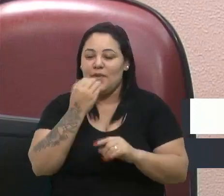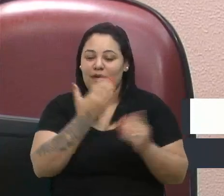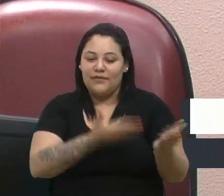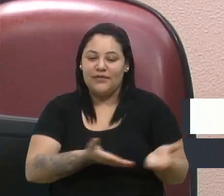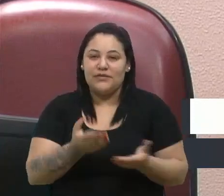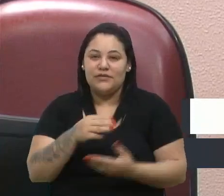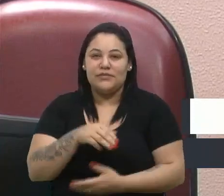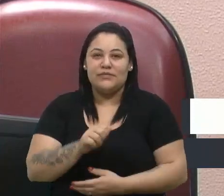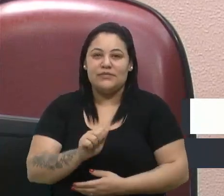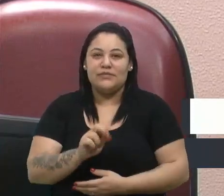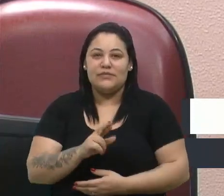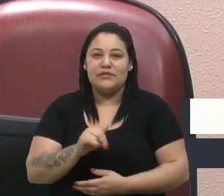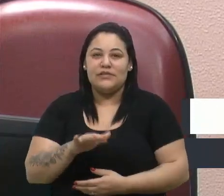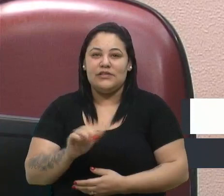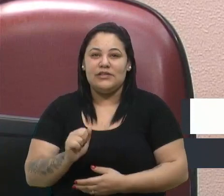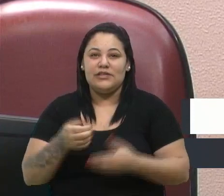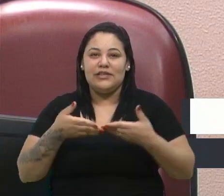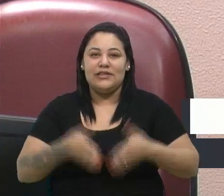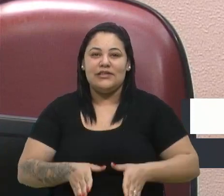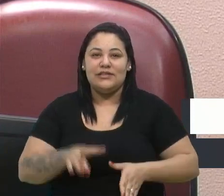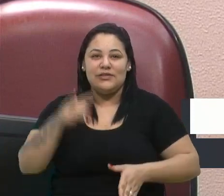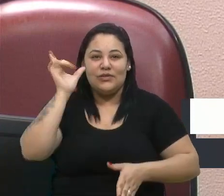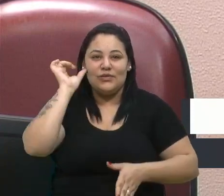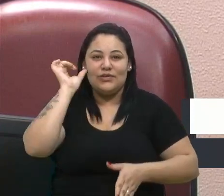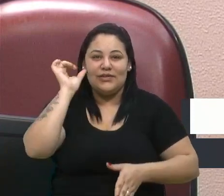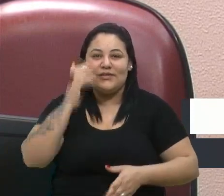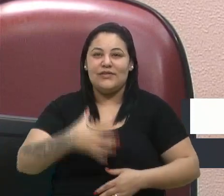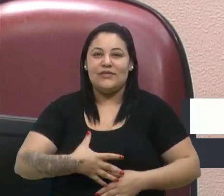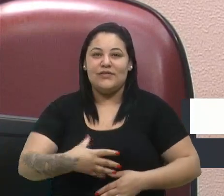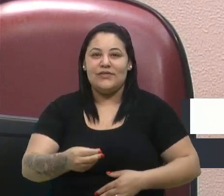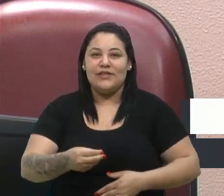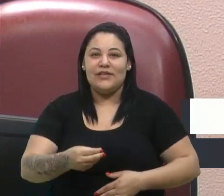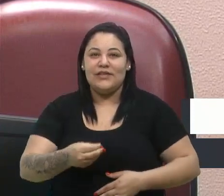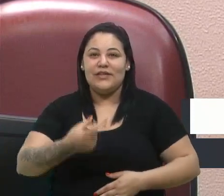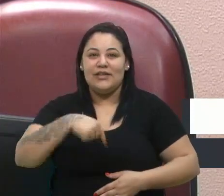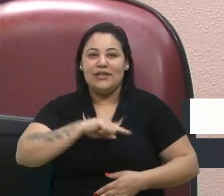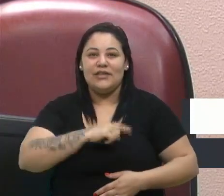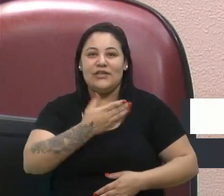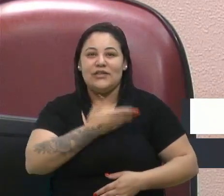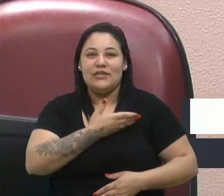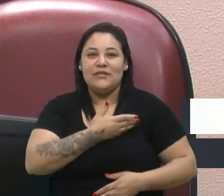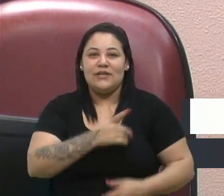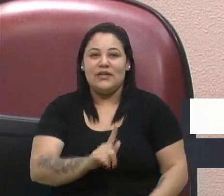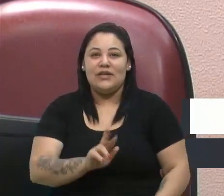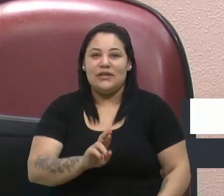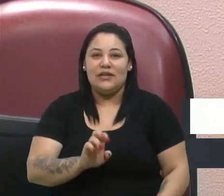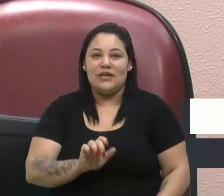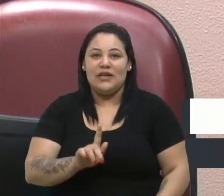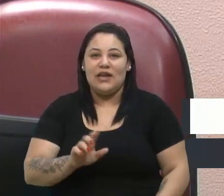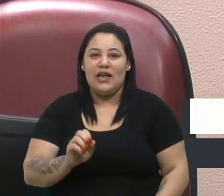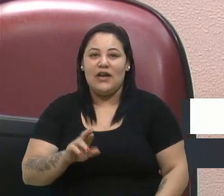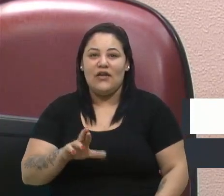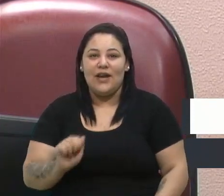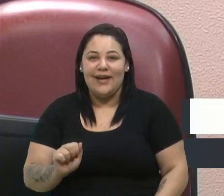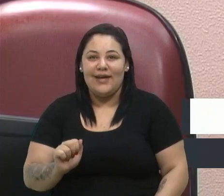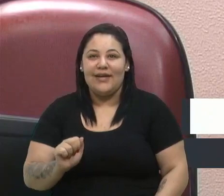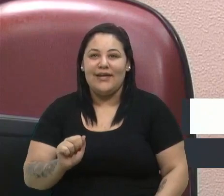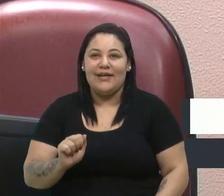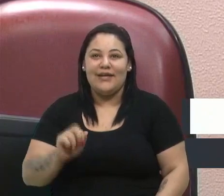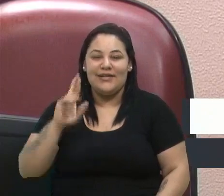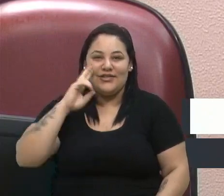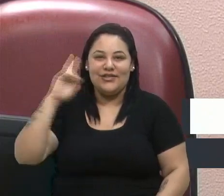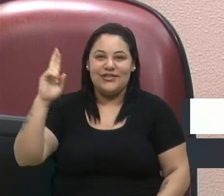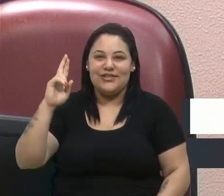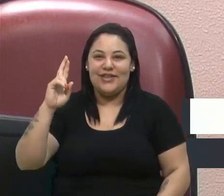Maria Eduarda, que nasceu ontem, filha da nossa grande amiga, né, Grégora Fortuna dos Passos, chefe do gabinete, né? Veio ontem,